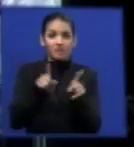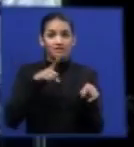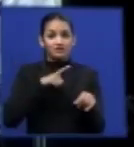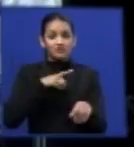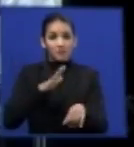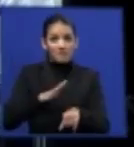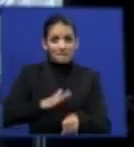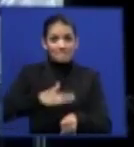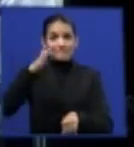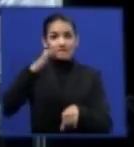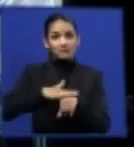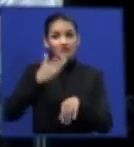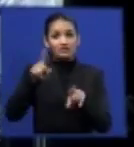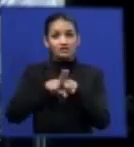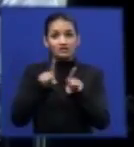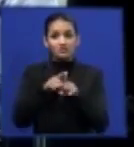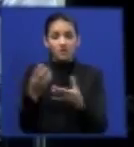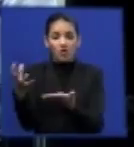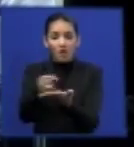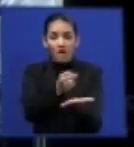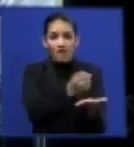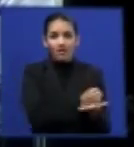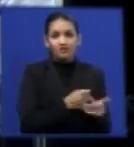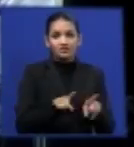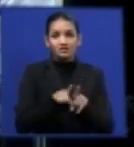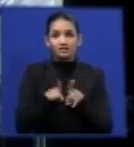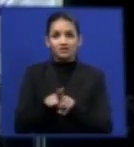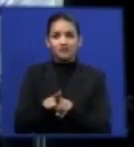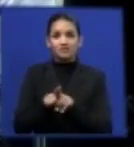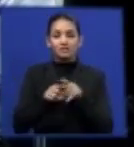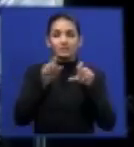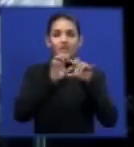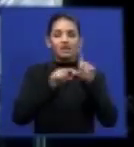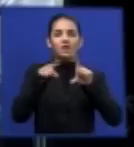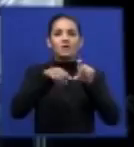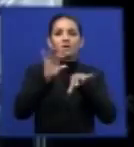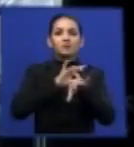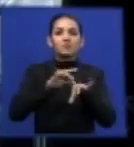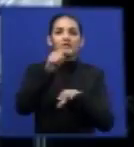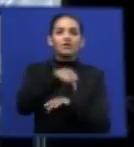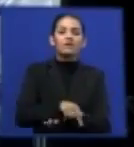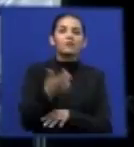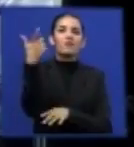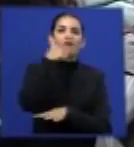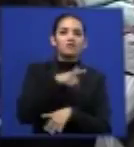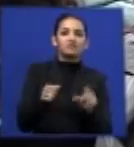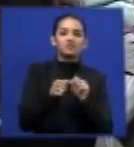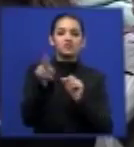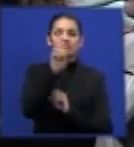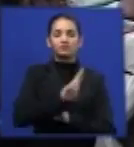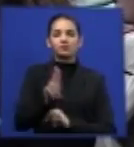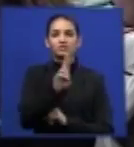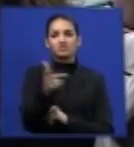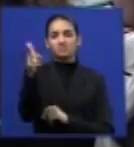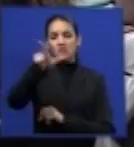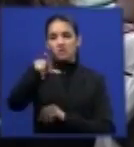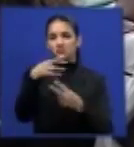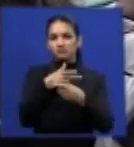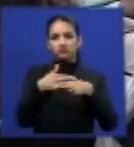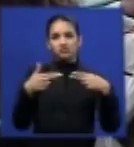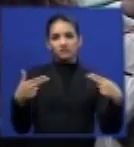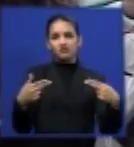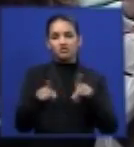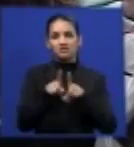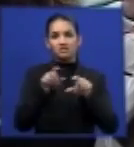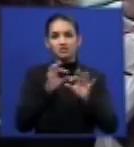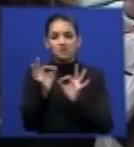e os canais de coleta dos nossos inservíveis para eles serem utilizados para eh a